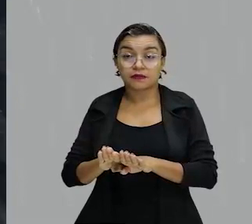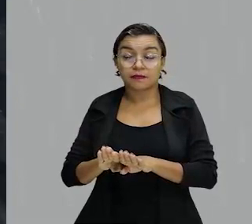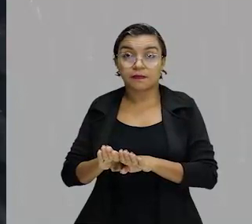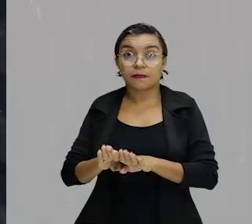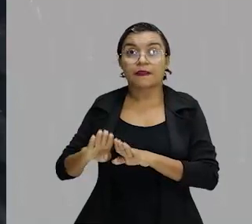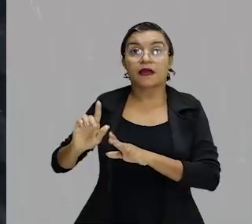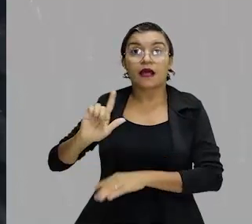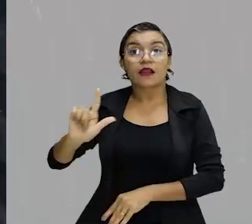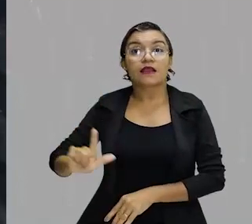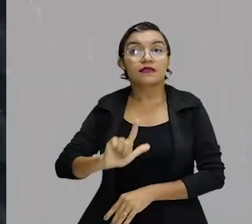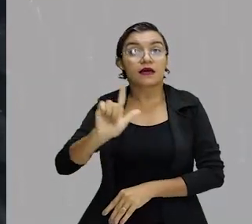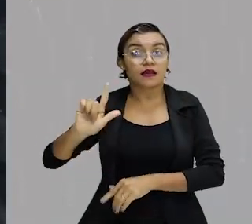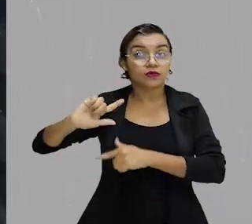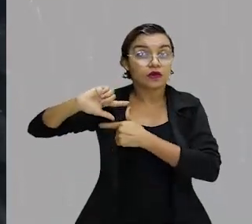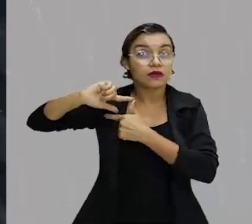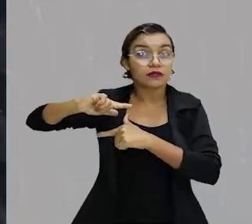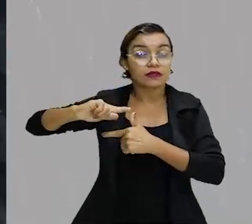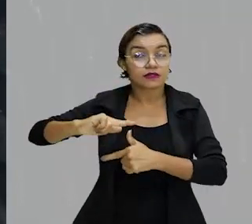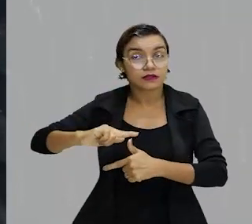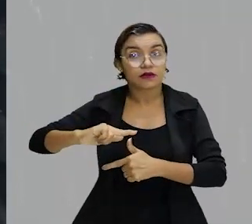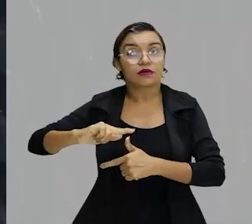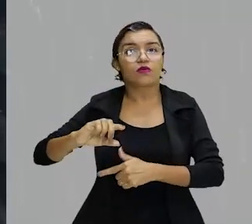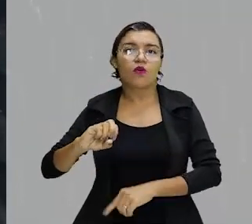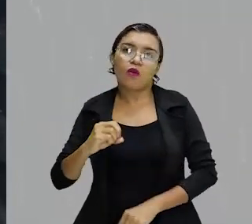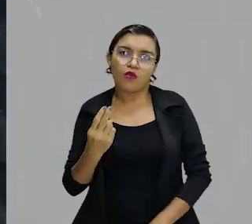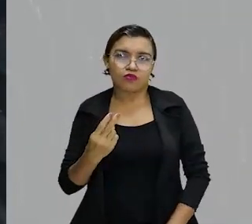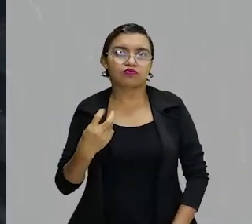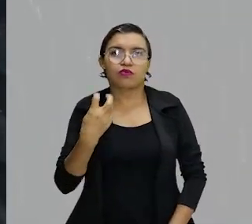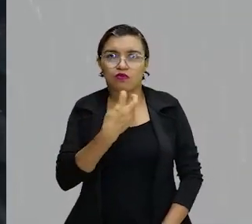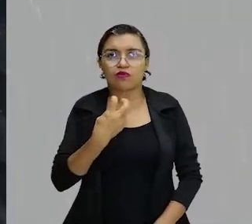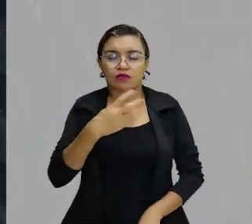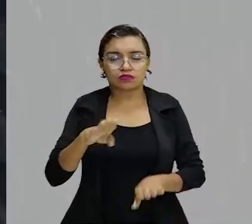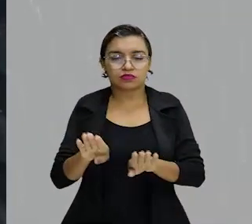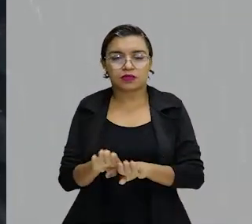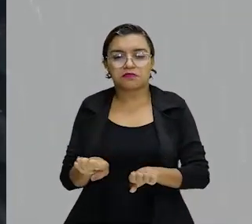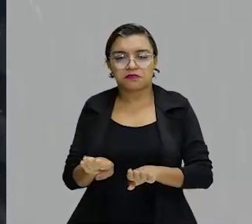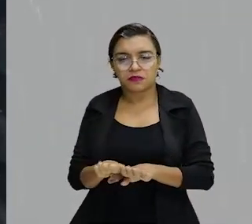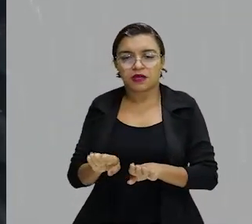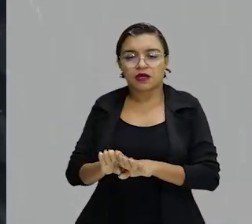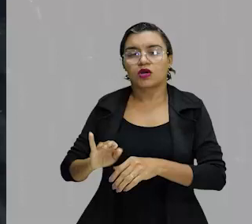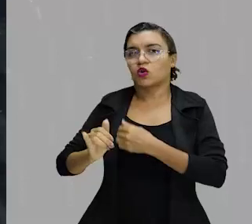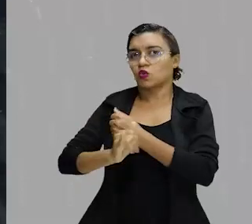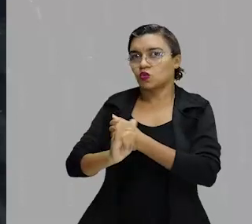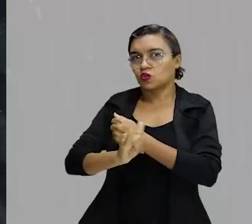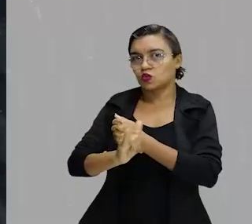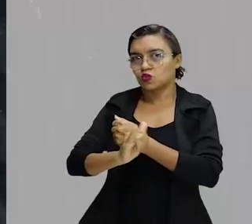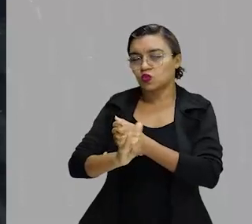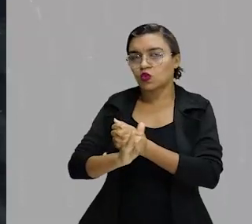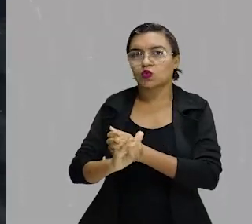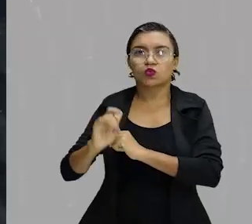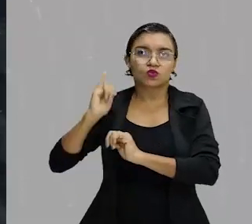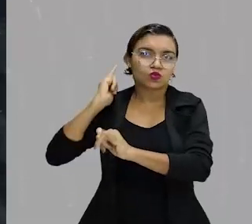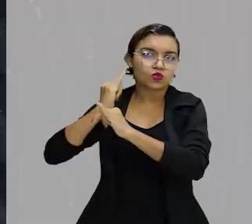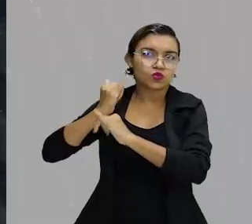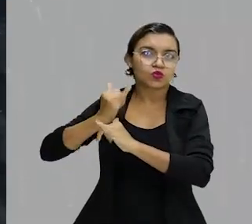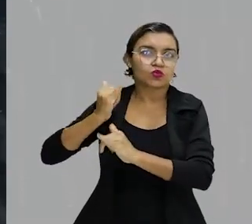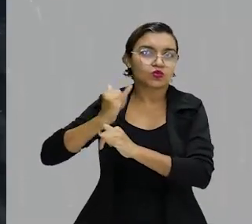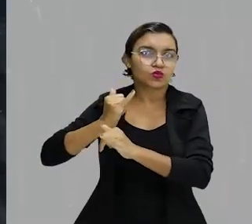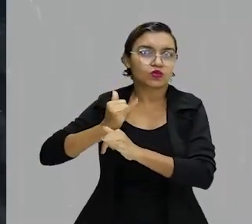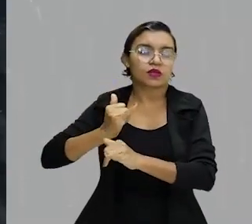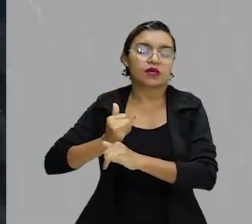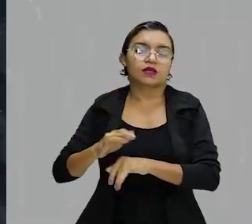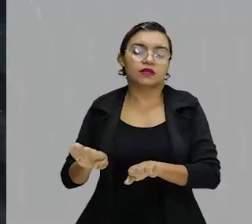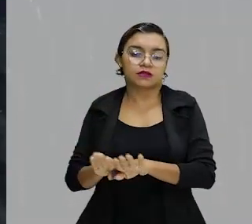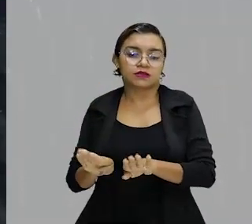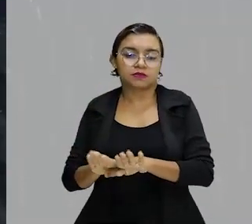de tradição ou a literatura oral, por exemplo, os contos populares, as lendas, os contos de fada,